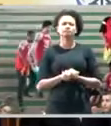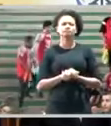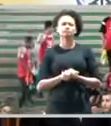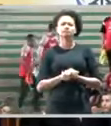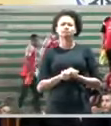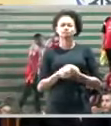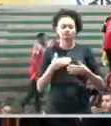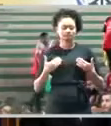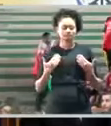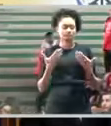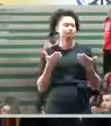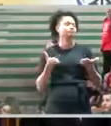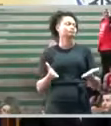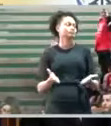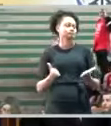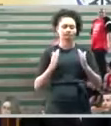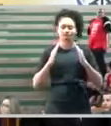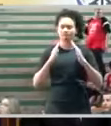estando em casa,